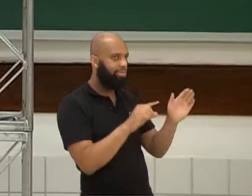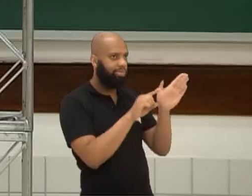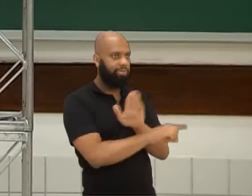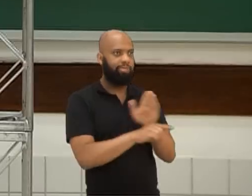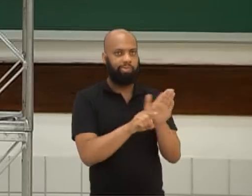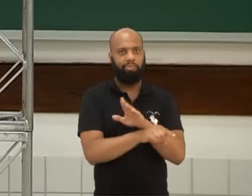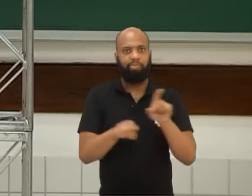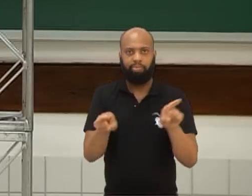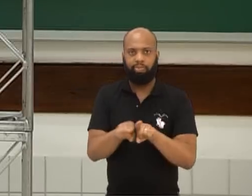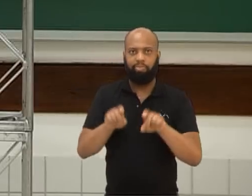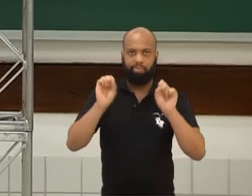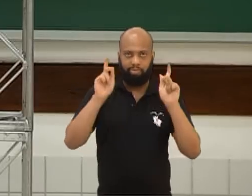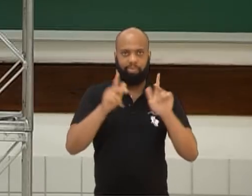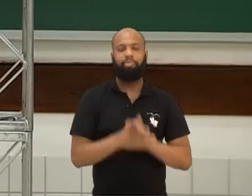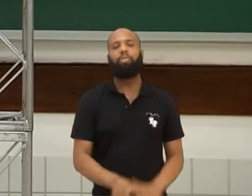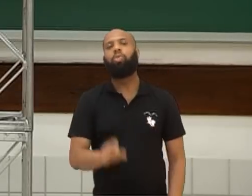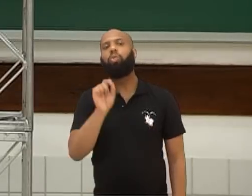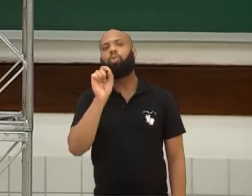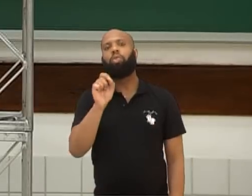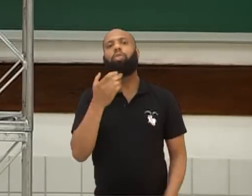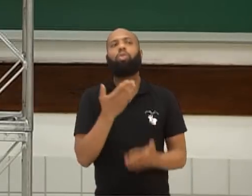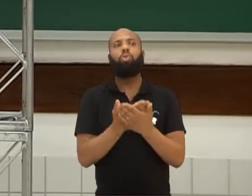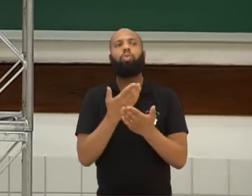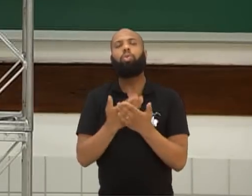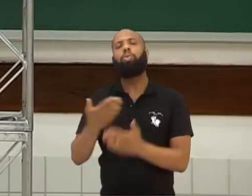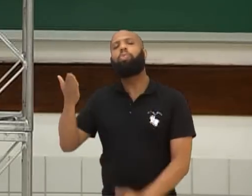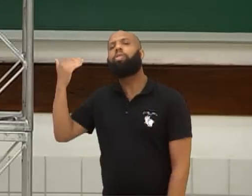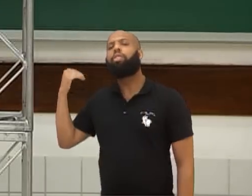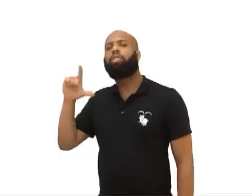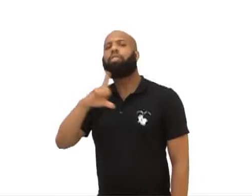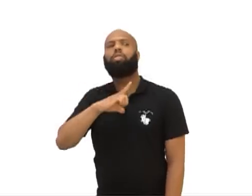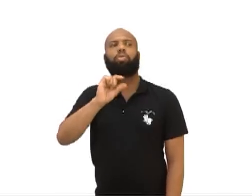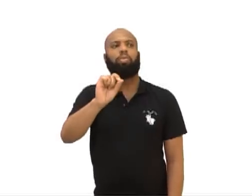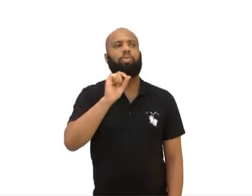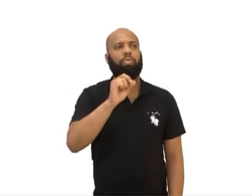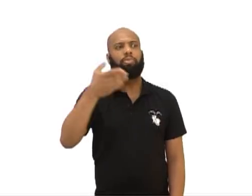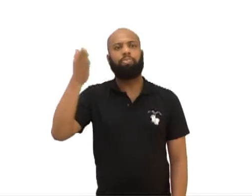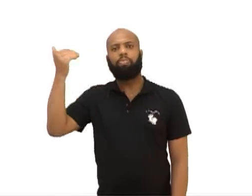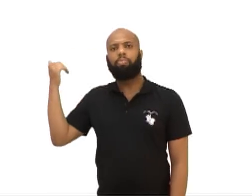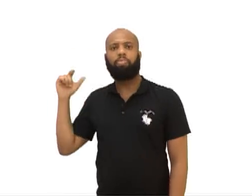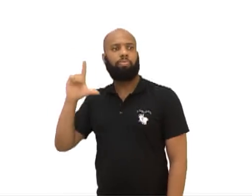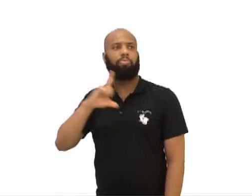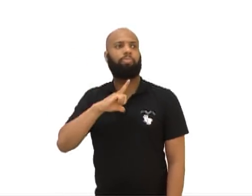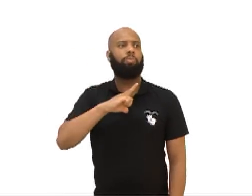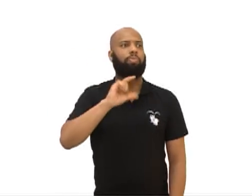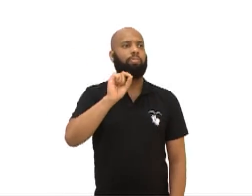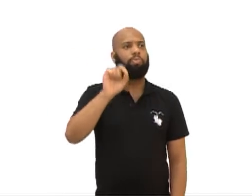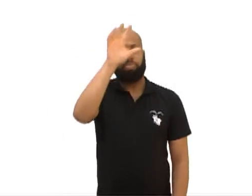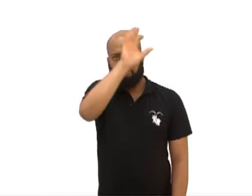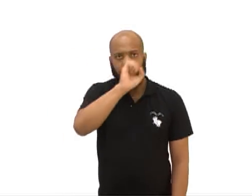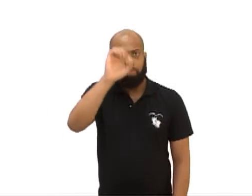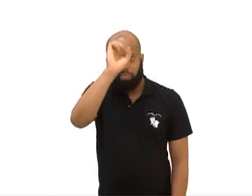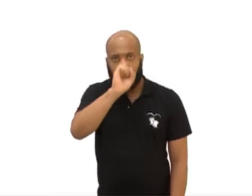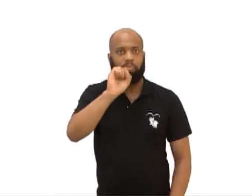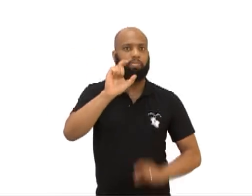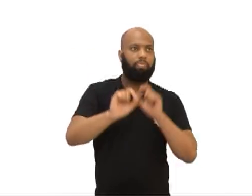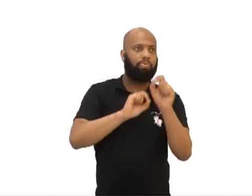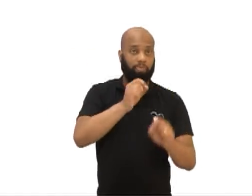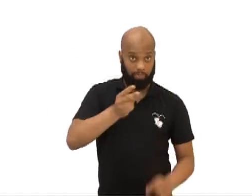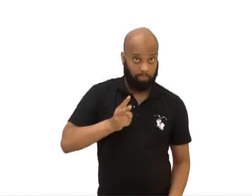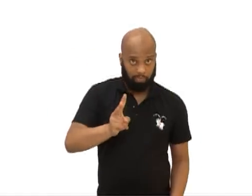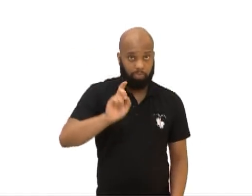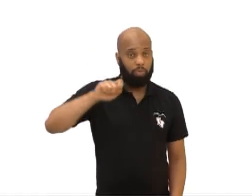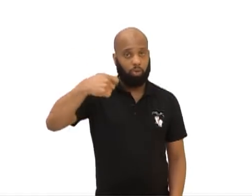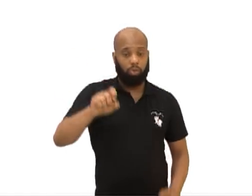com dúvidas, tá bom? E o que nós vimos na aula anterior, então? Na aula anterior, nós aprendemos,